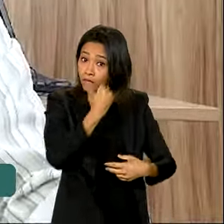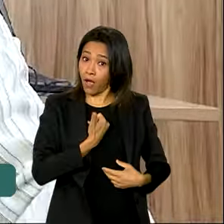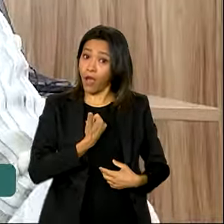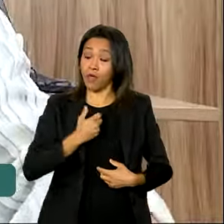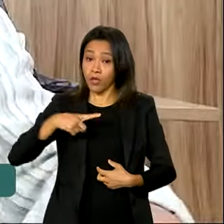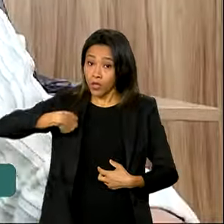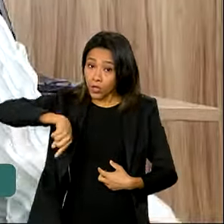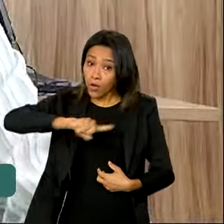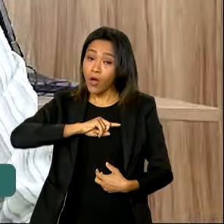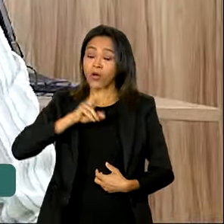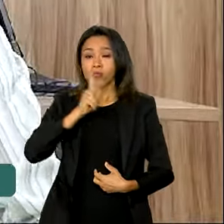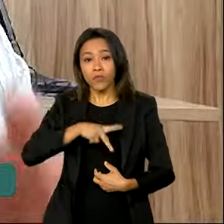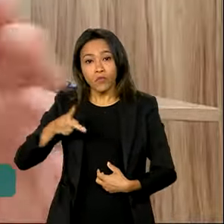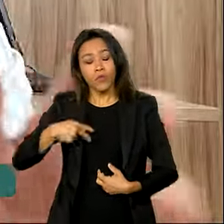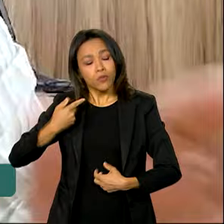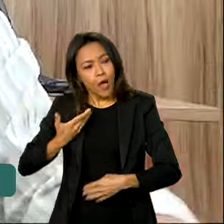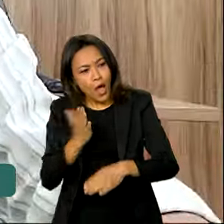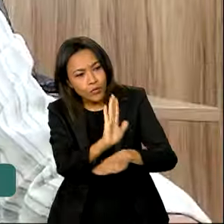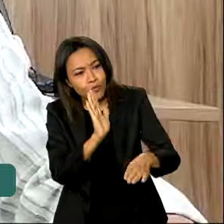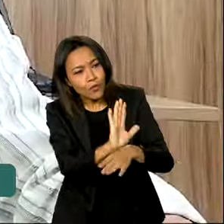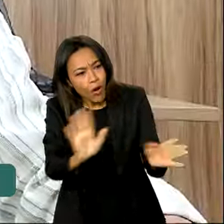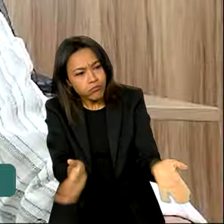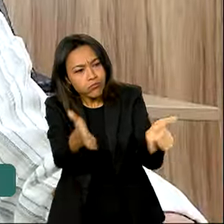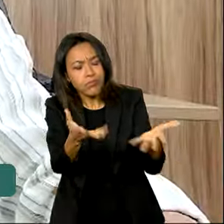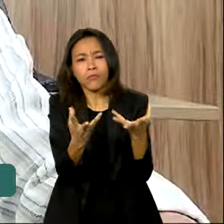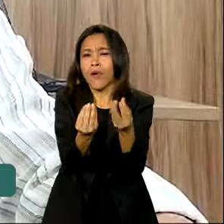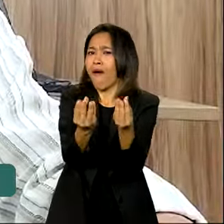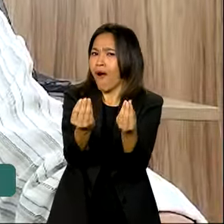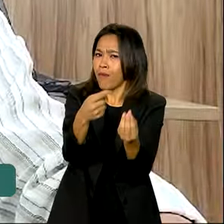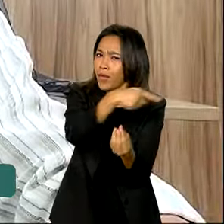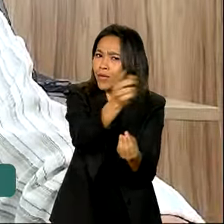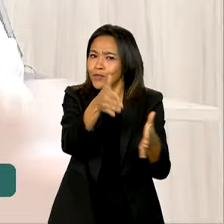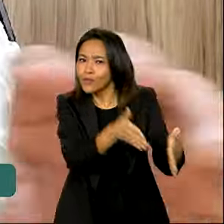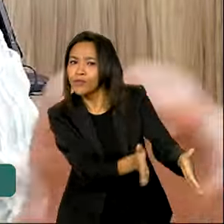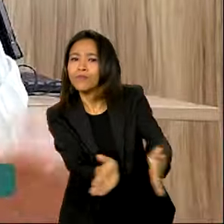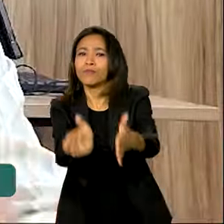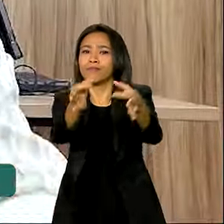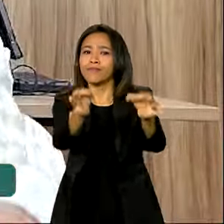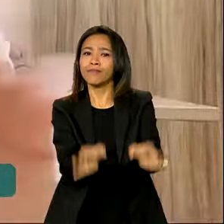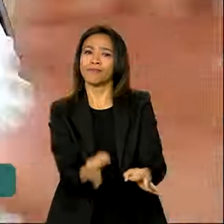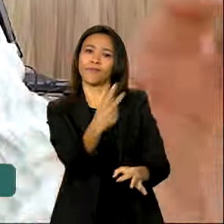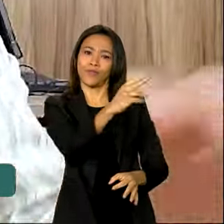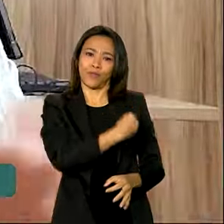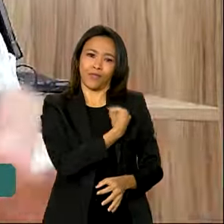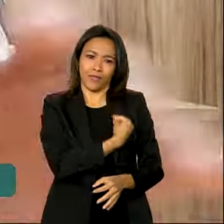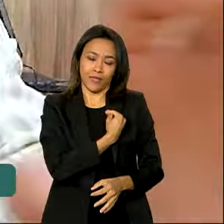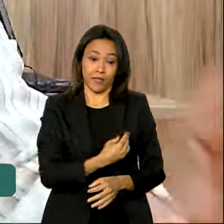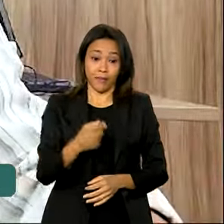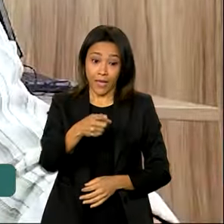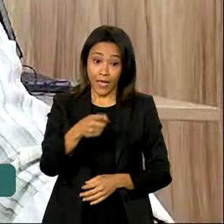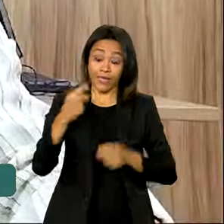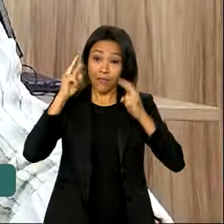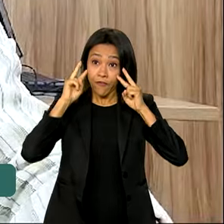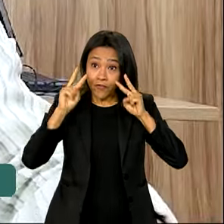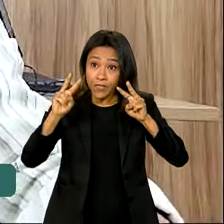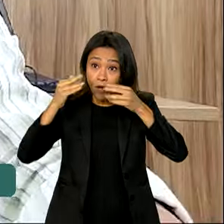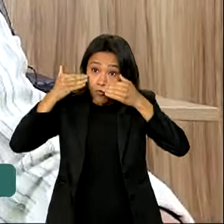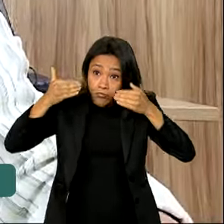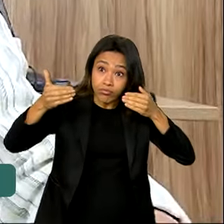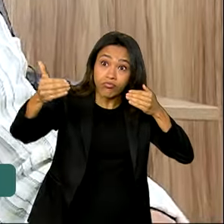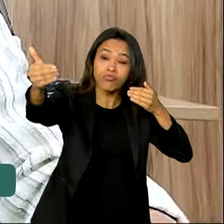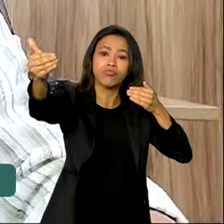ofereceu muito para que eles pudessem traçar o rumo na vida deles. Esse olhar visionário, portanto,